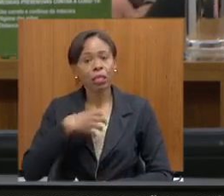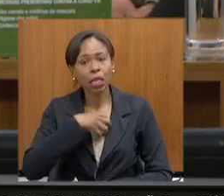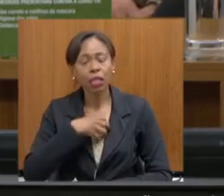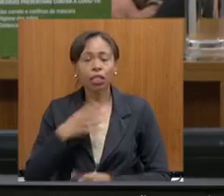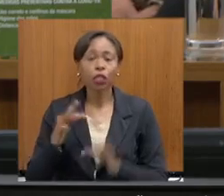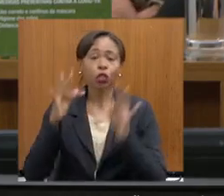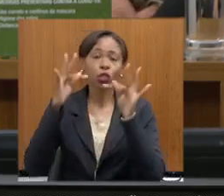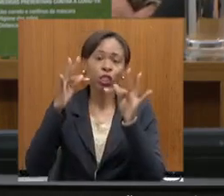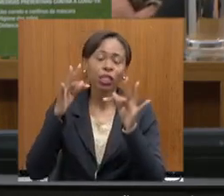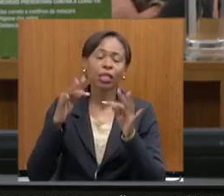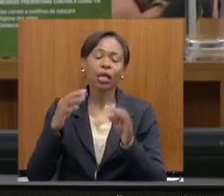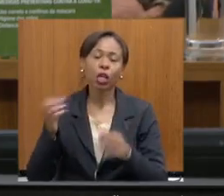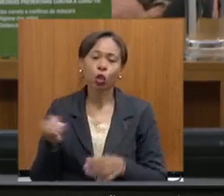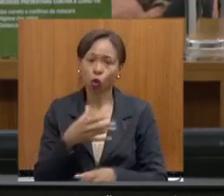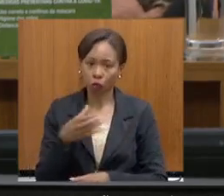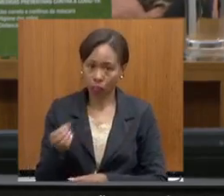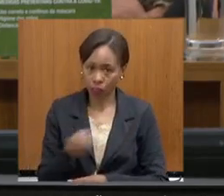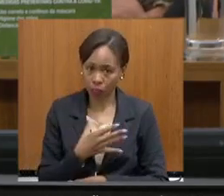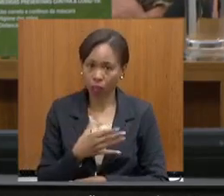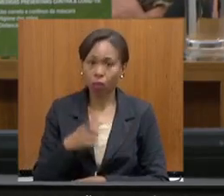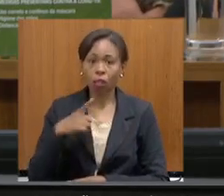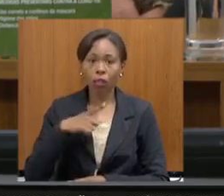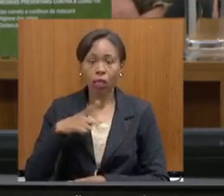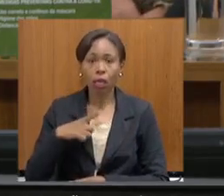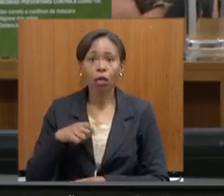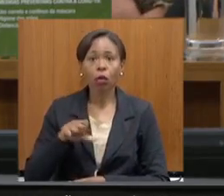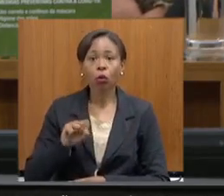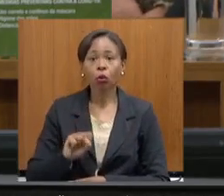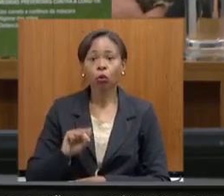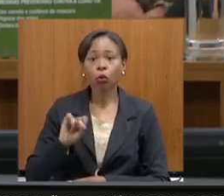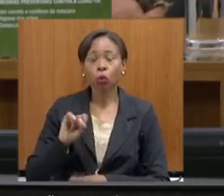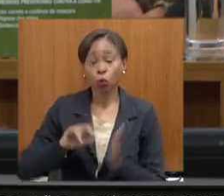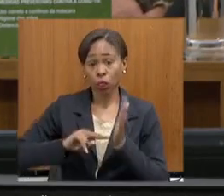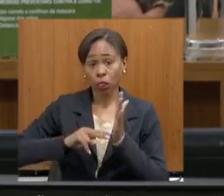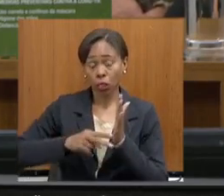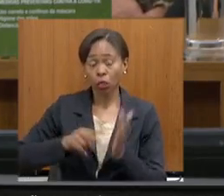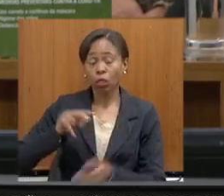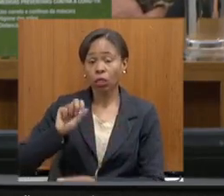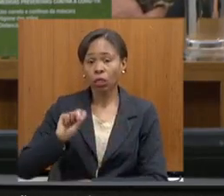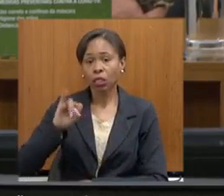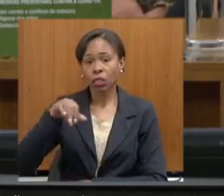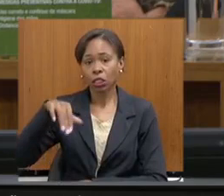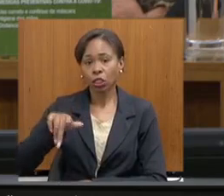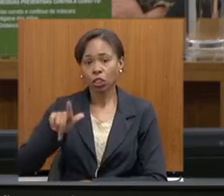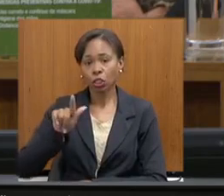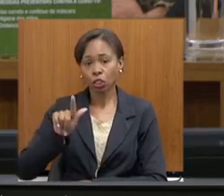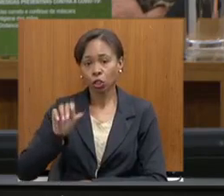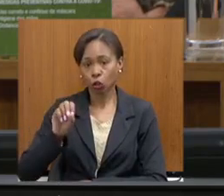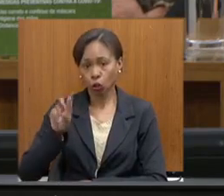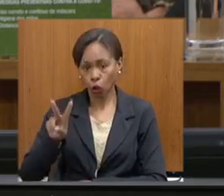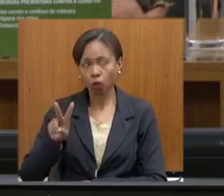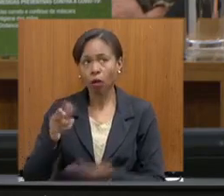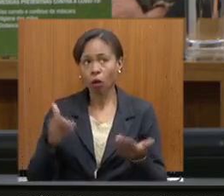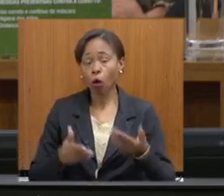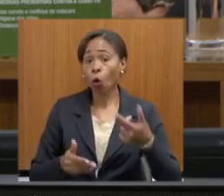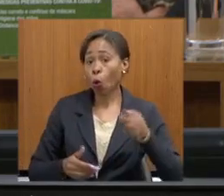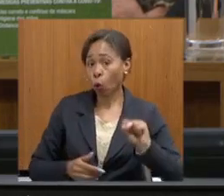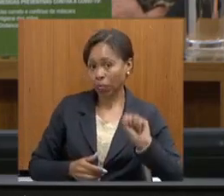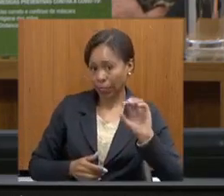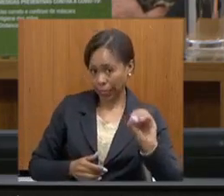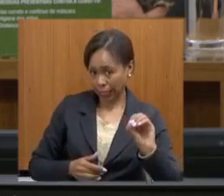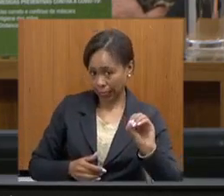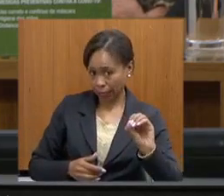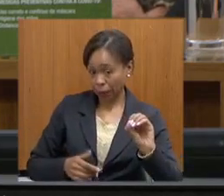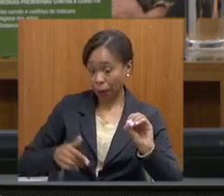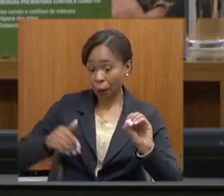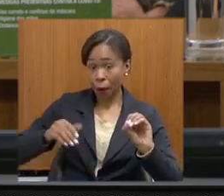inovação pode passar nós temos o lançamento do sisbov Agora nós estamos aumentando de 80 para 100 mil reais